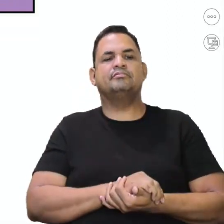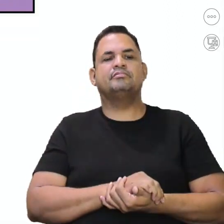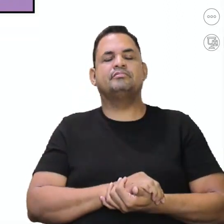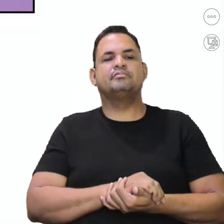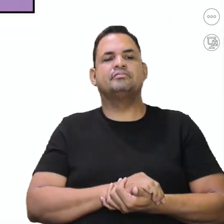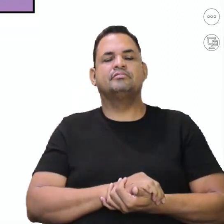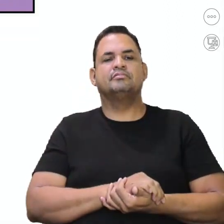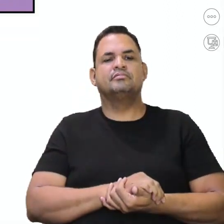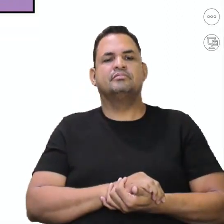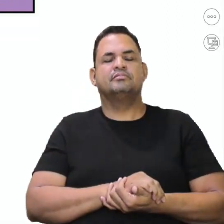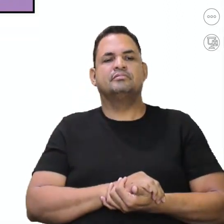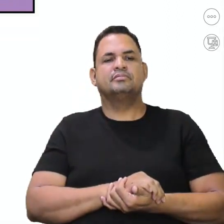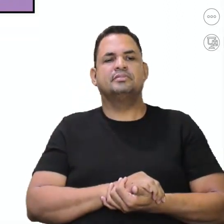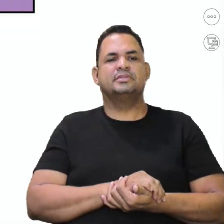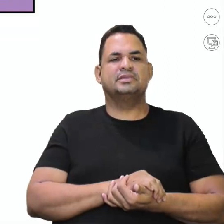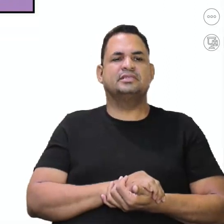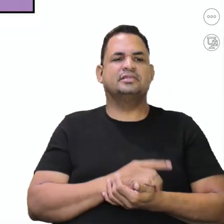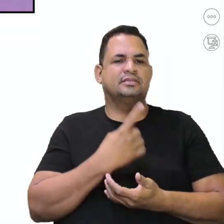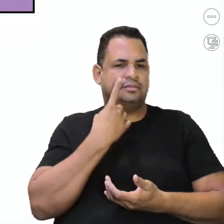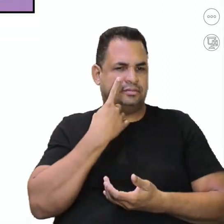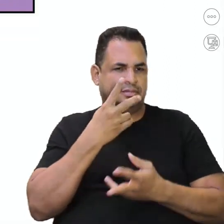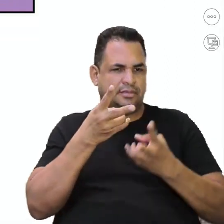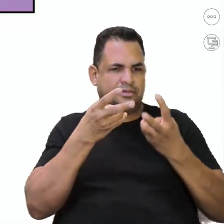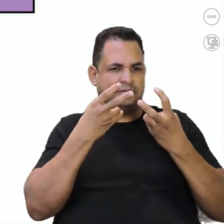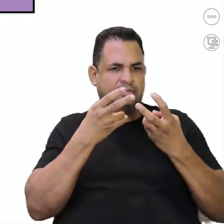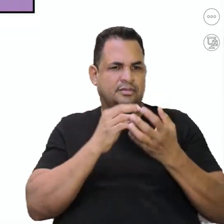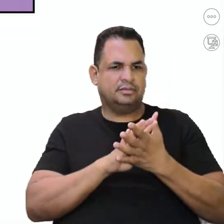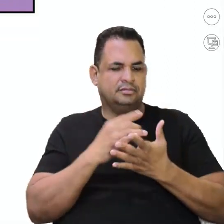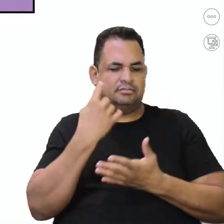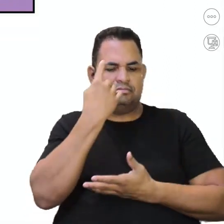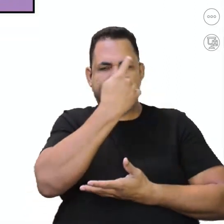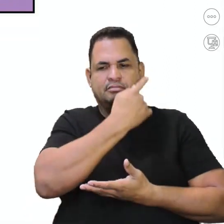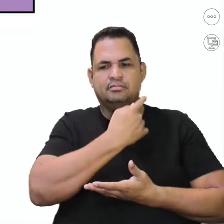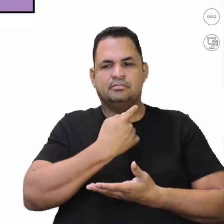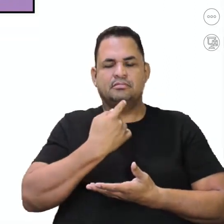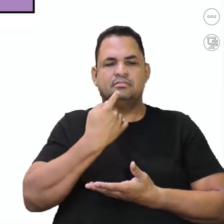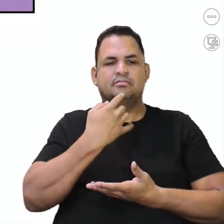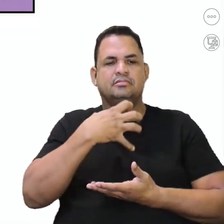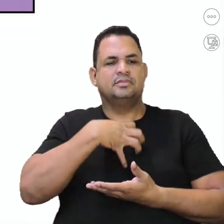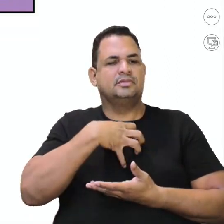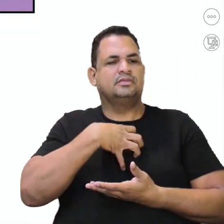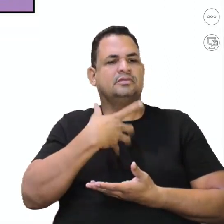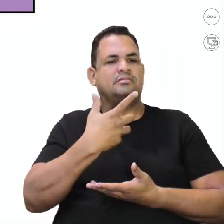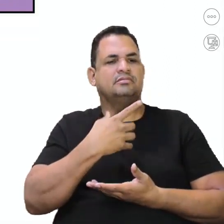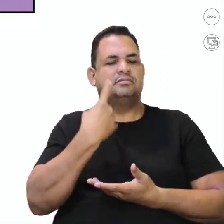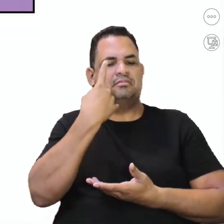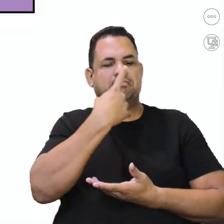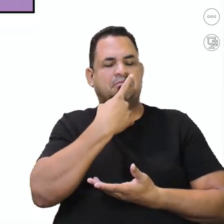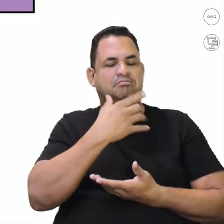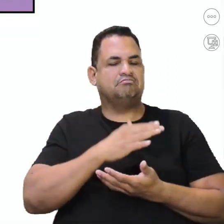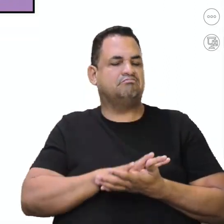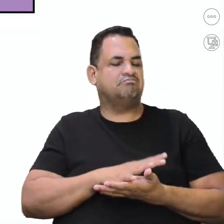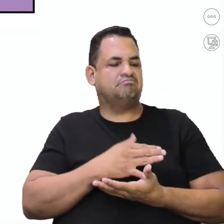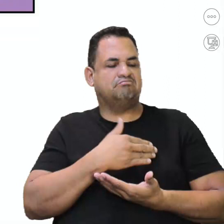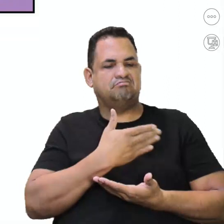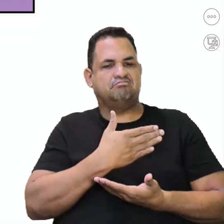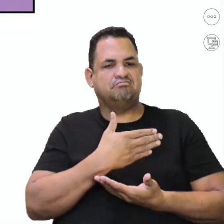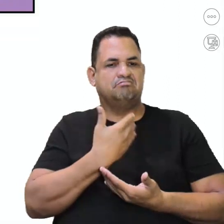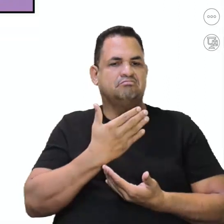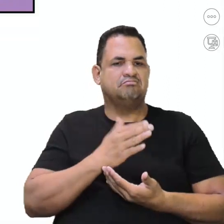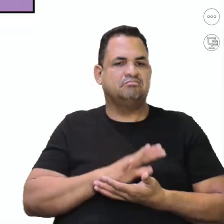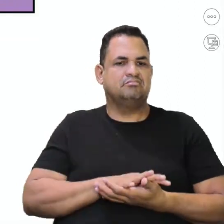eu acredito que também nem tanto ajuda, mas você vê aqui, ó, você vê o semblante do personagem, ele tá aqui com uma carinha de poucos amigos, tá